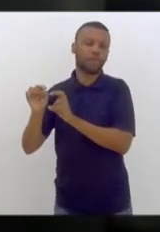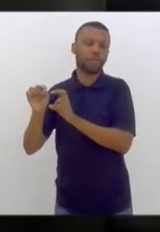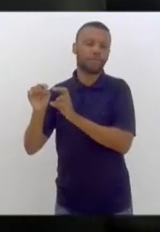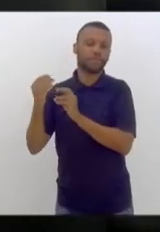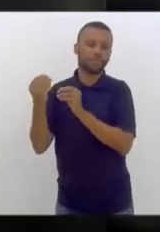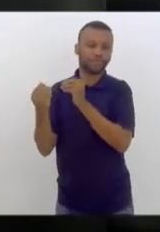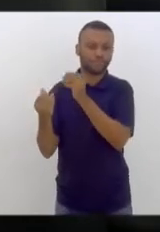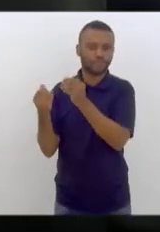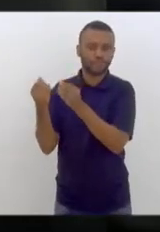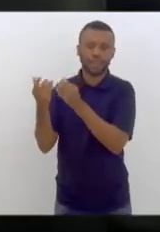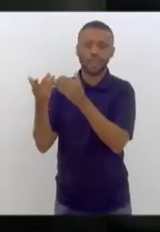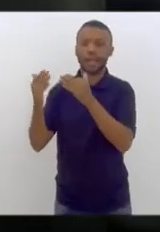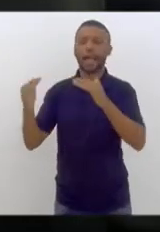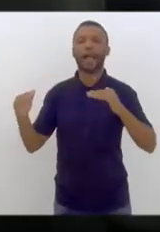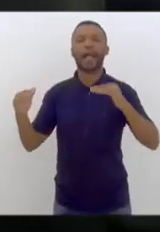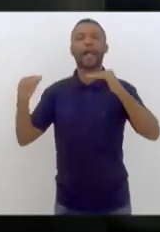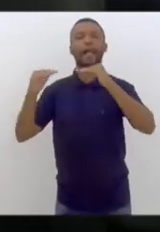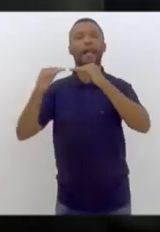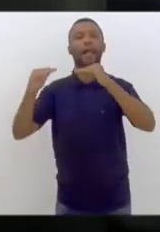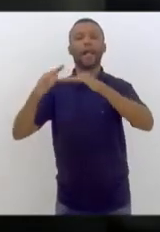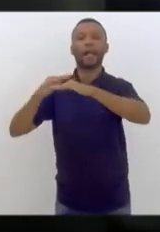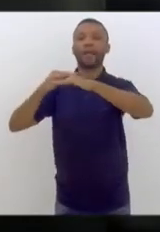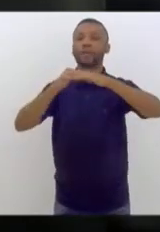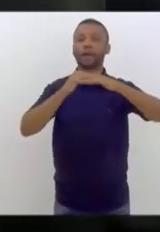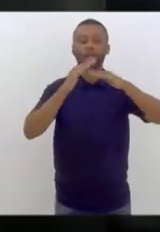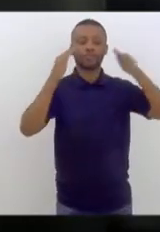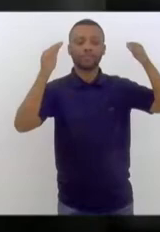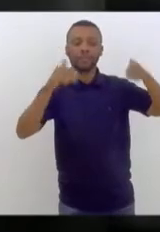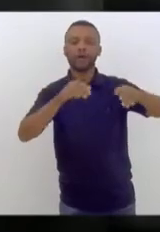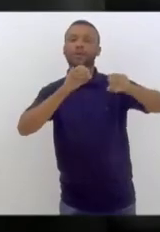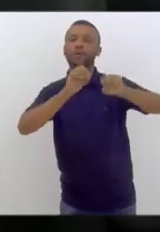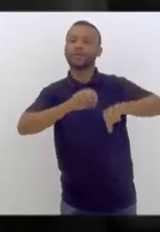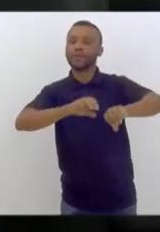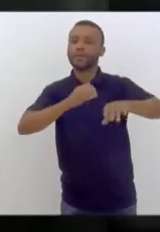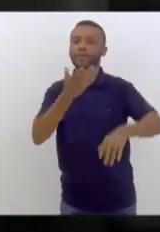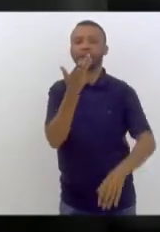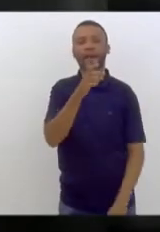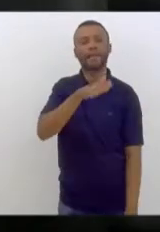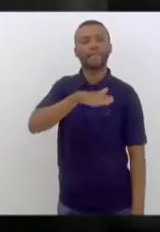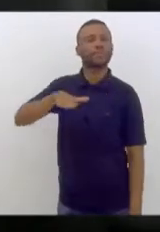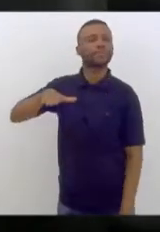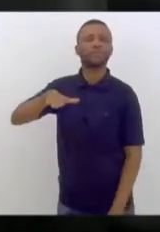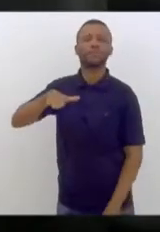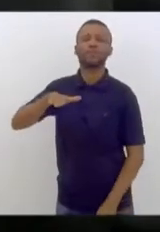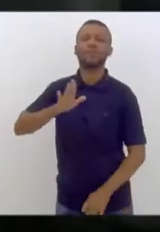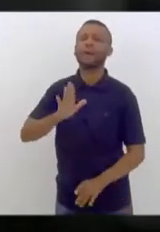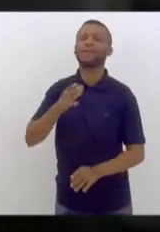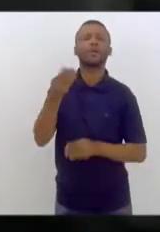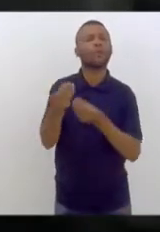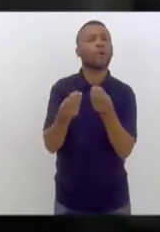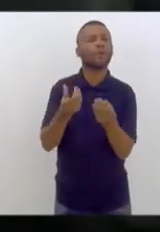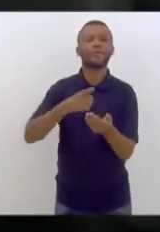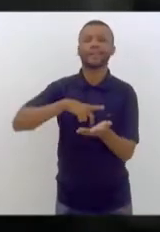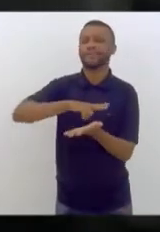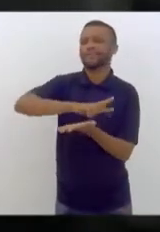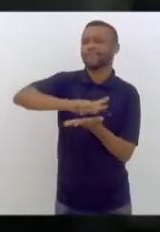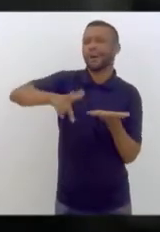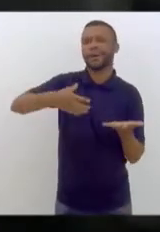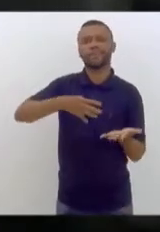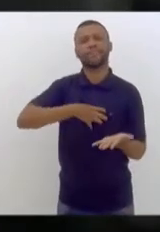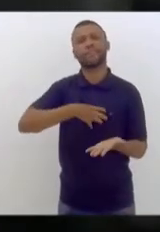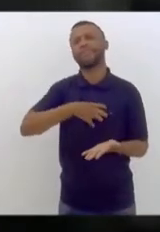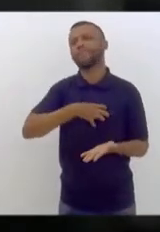de equidade na educação infantil, por exemplo? De que forma? Existem muitas formas. Como eu falei da